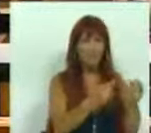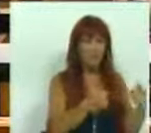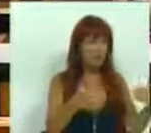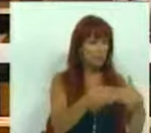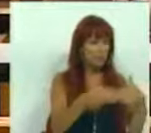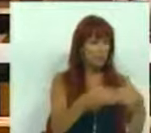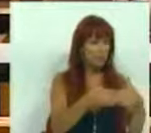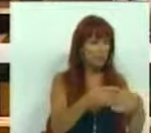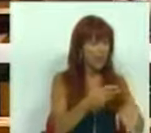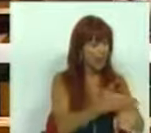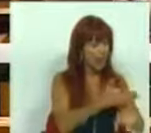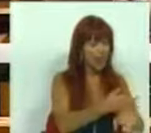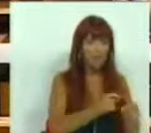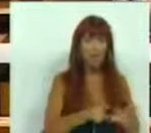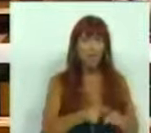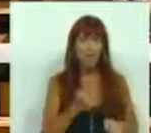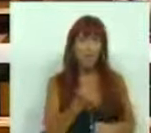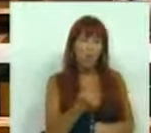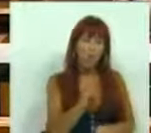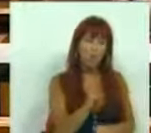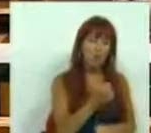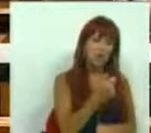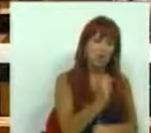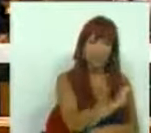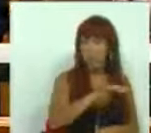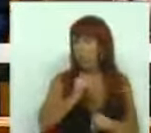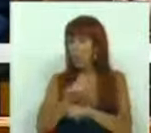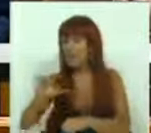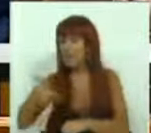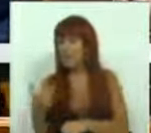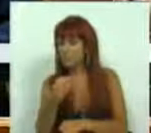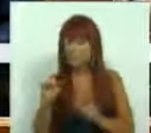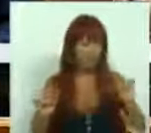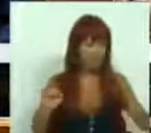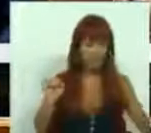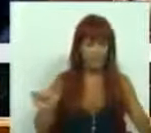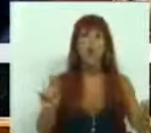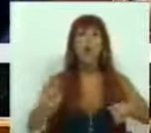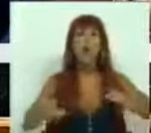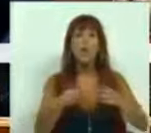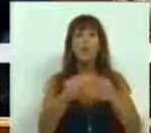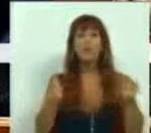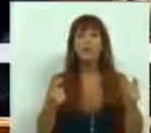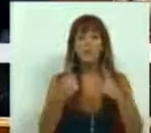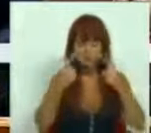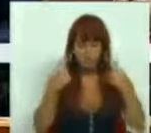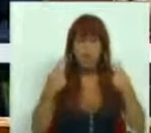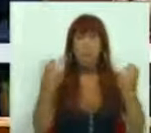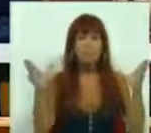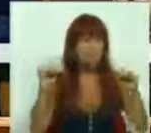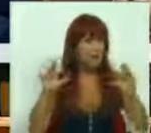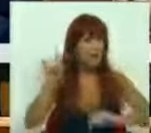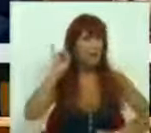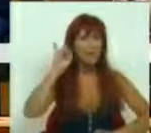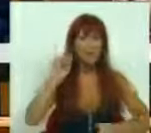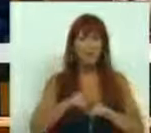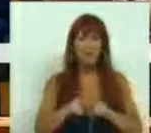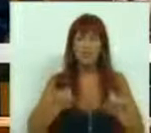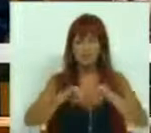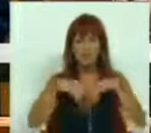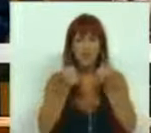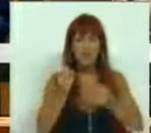cuidados paliativos, uma oriunda do Bloco de Esquerda, outra do CDS-PP. Trata-se de matéria que reveste uma cada vez maior importância